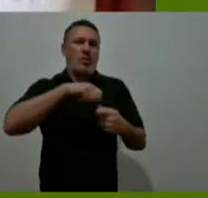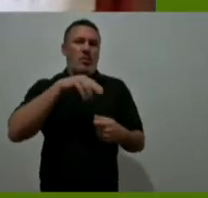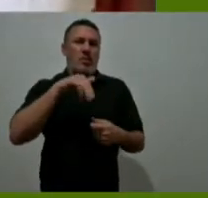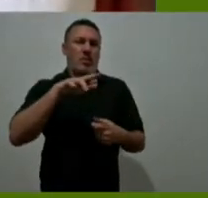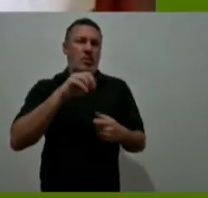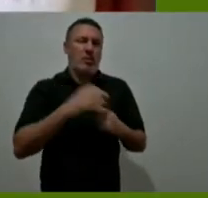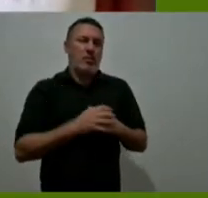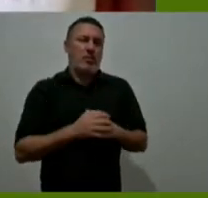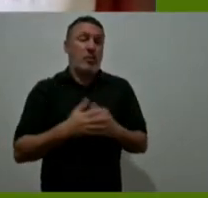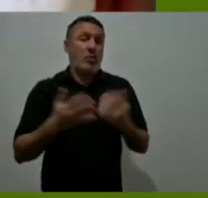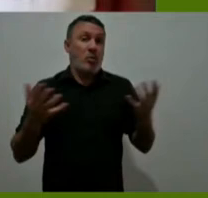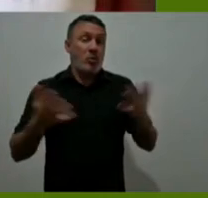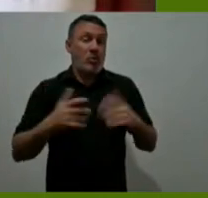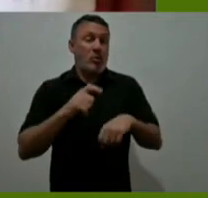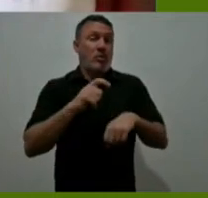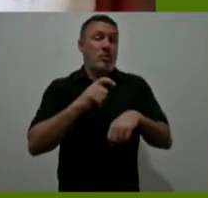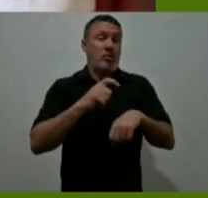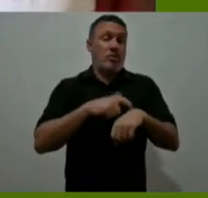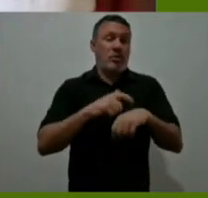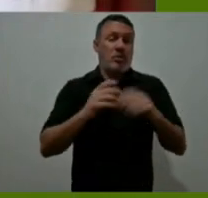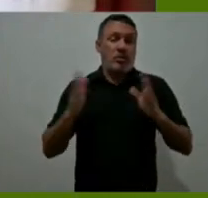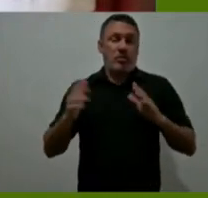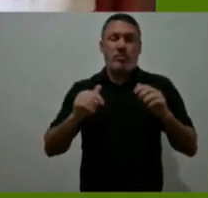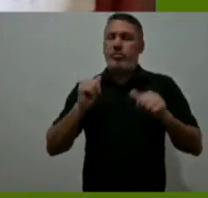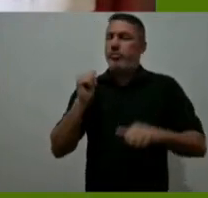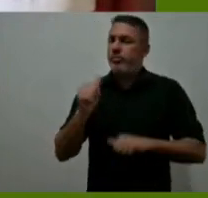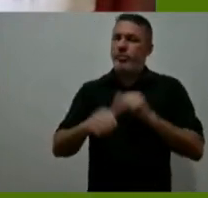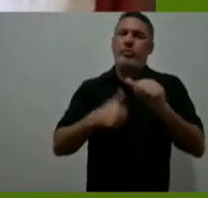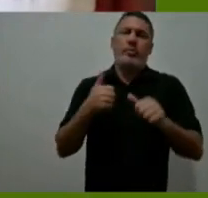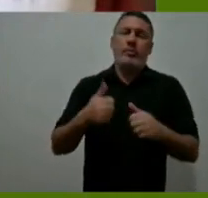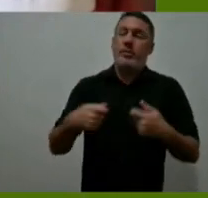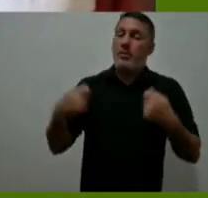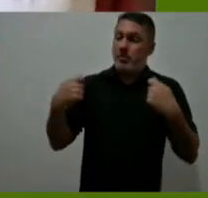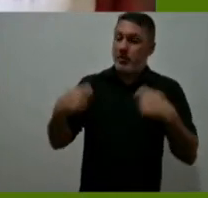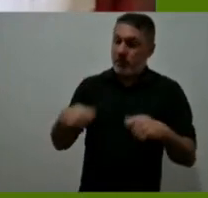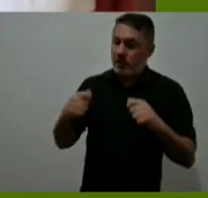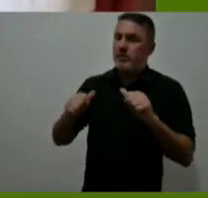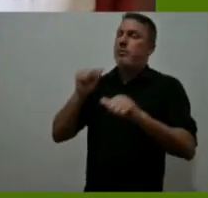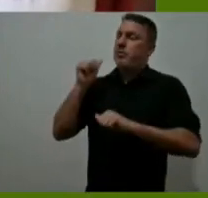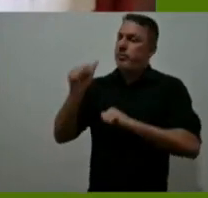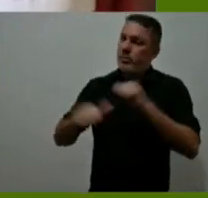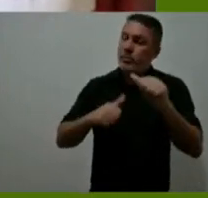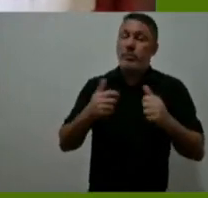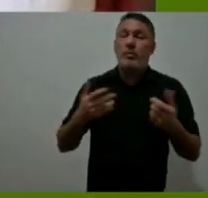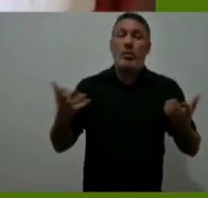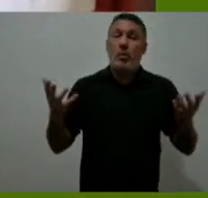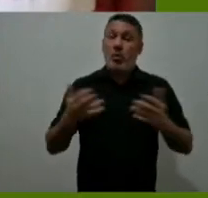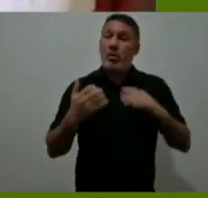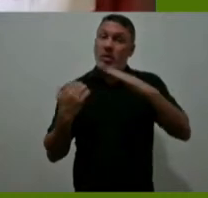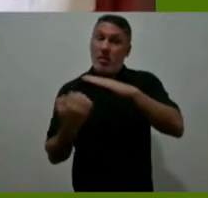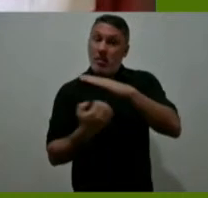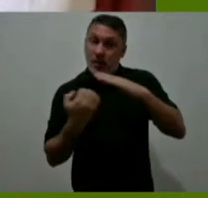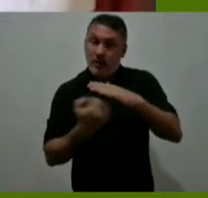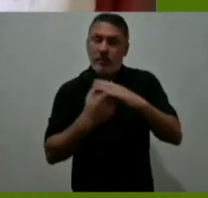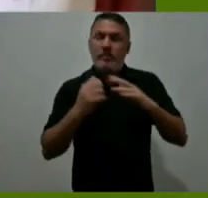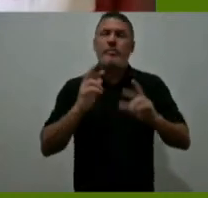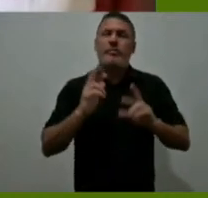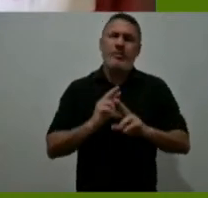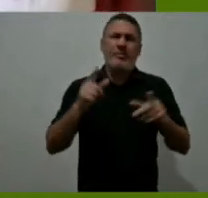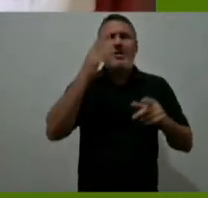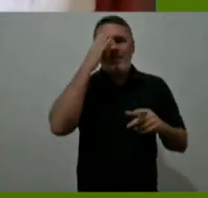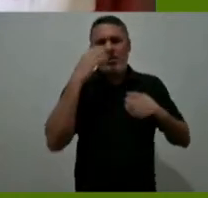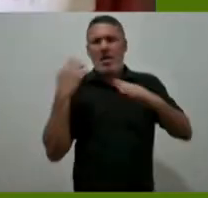não é? Hoje, as necessidades são outras. Hoje, as empresas, mesmo as menores empresas, elas